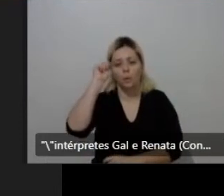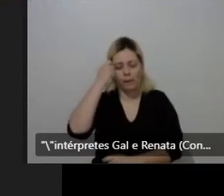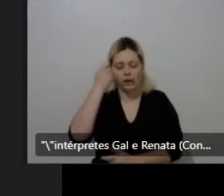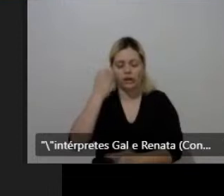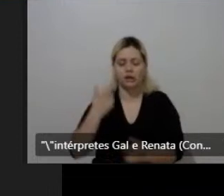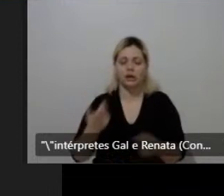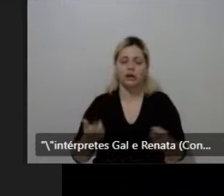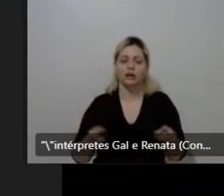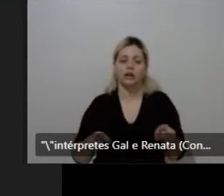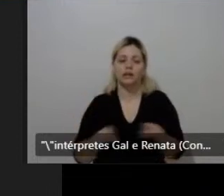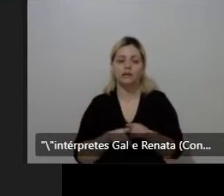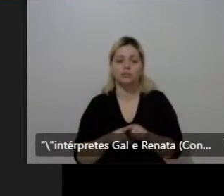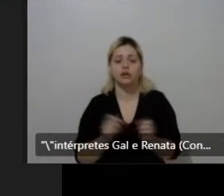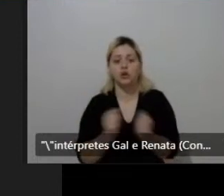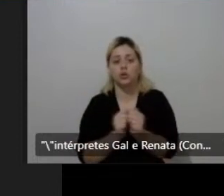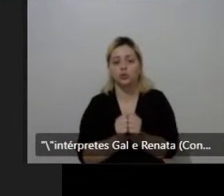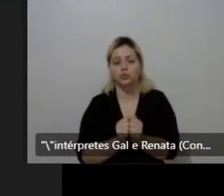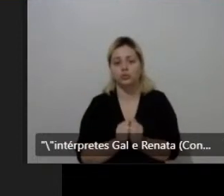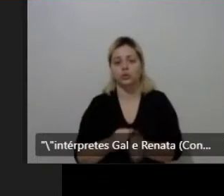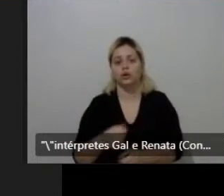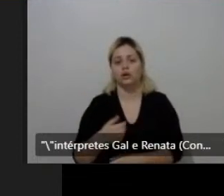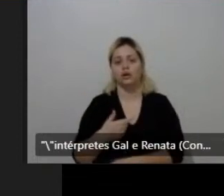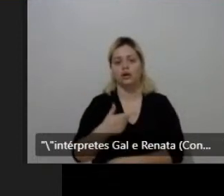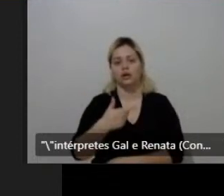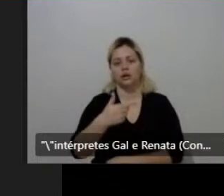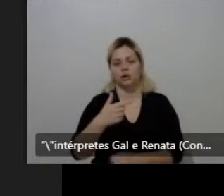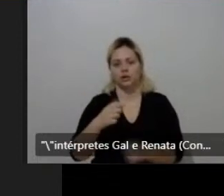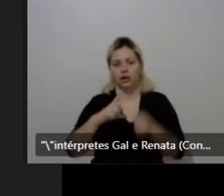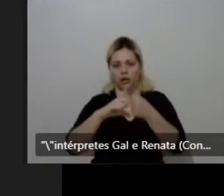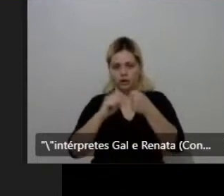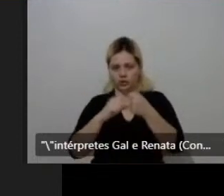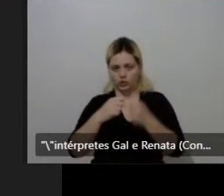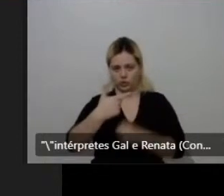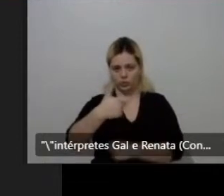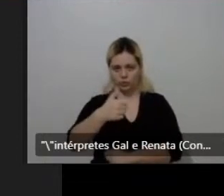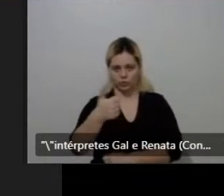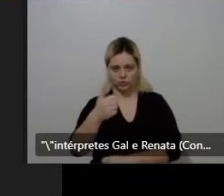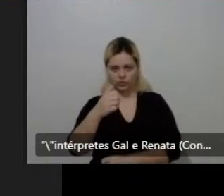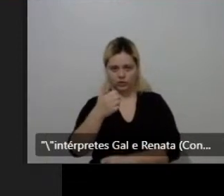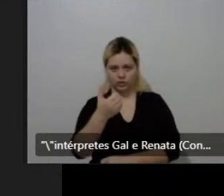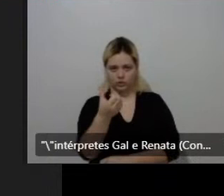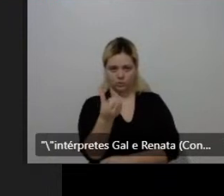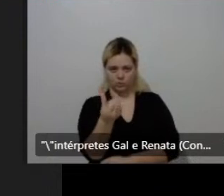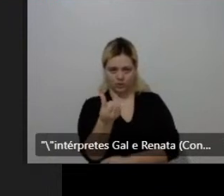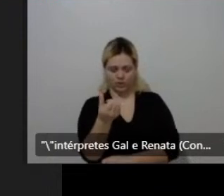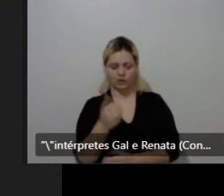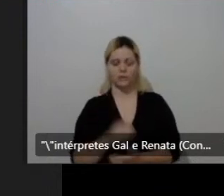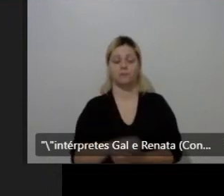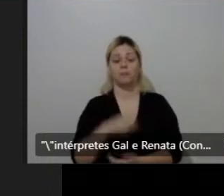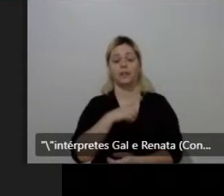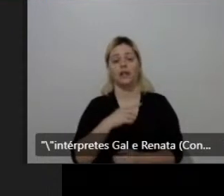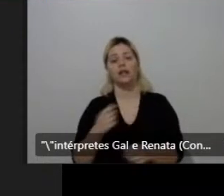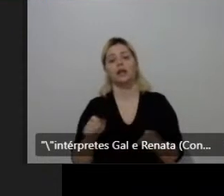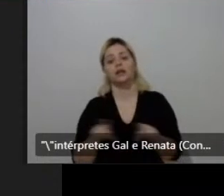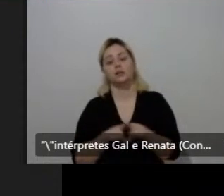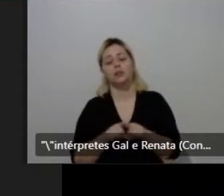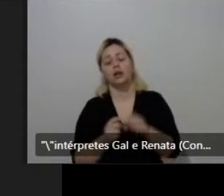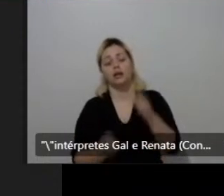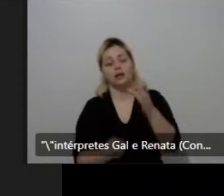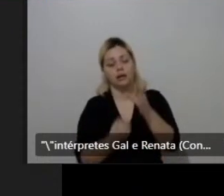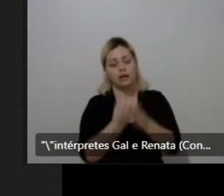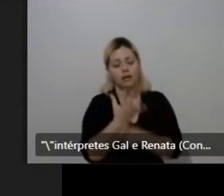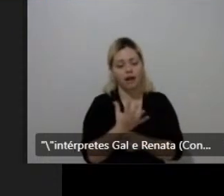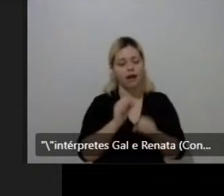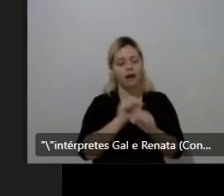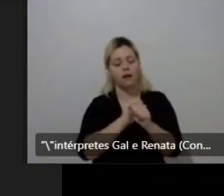brasileiro no artigo 216, que tem os seus modos de criar, fazer, né, e ser protegidos,